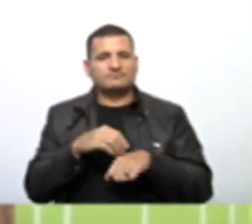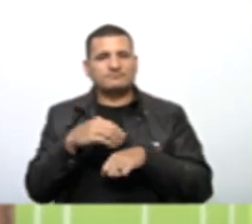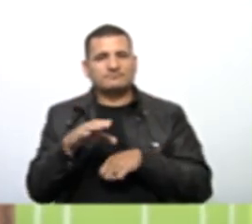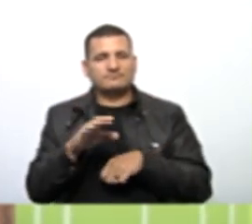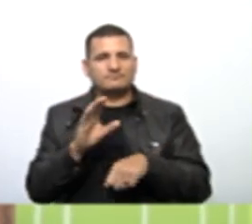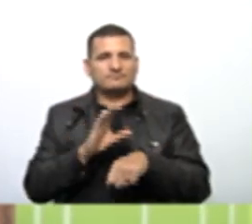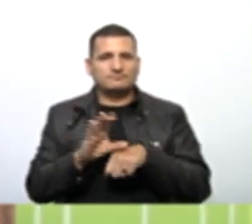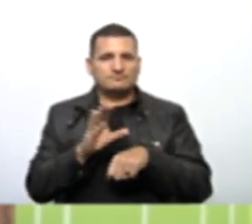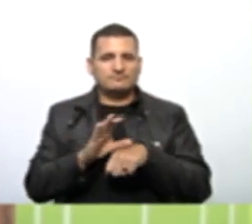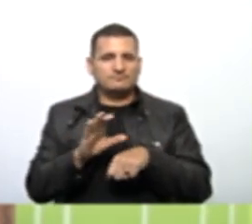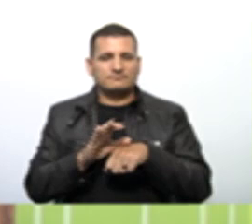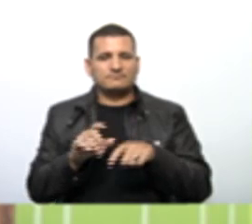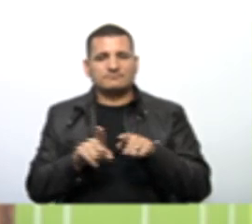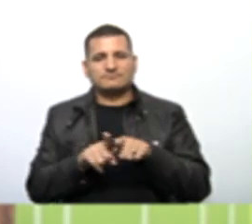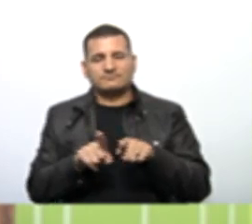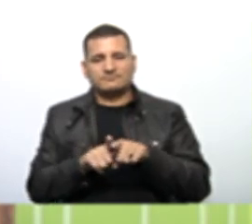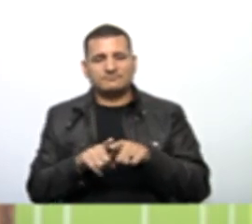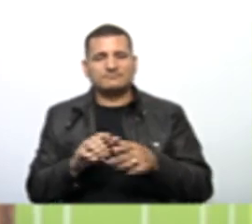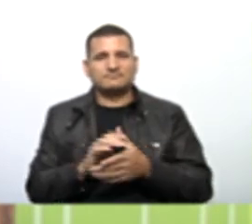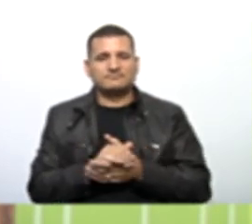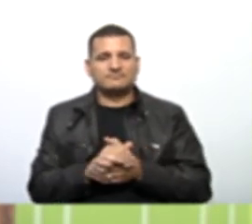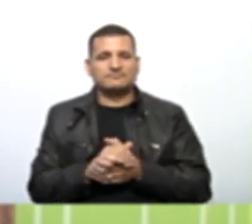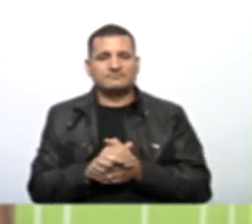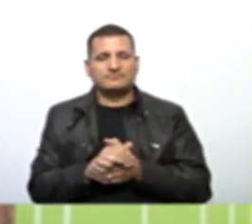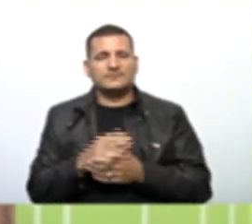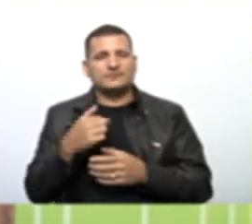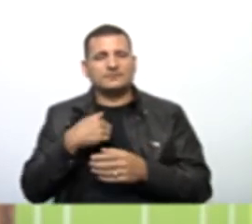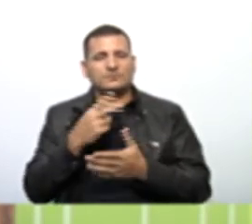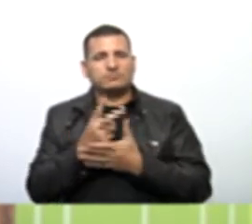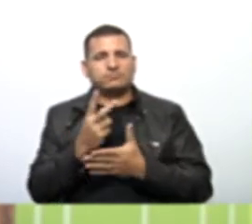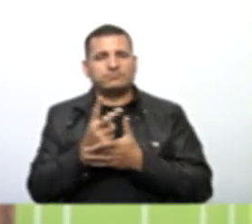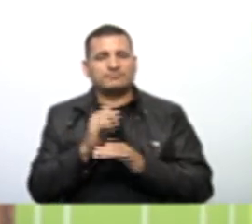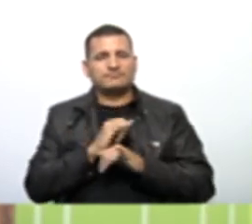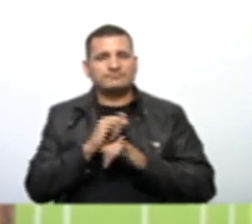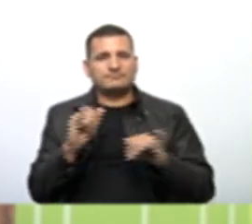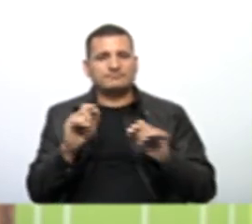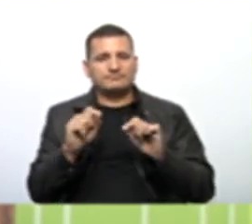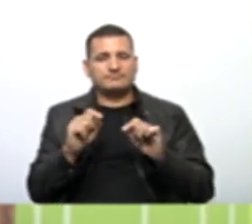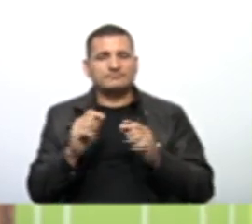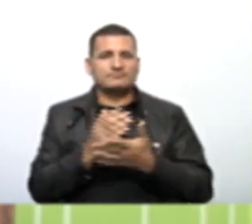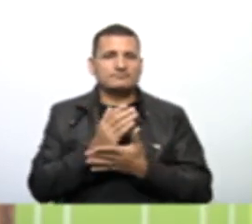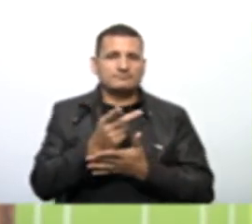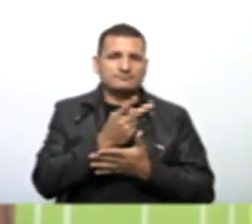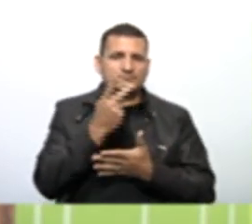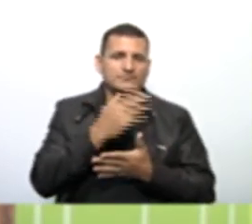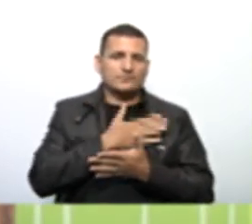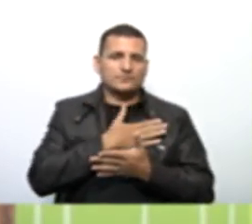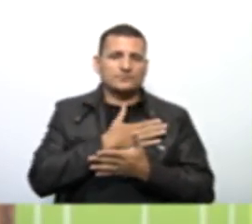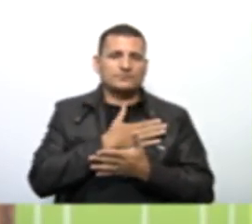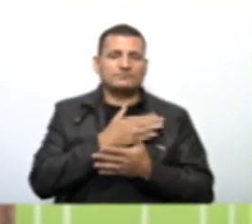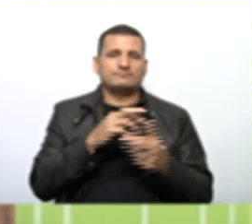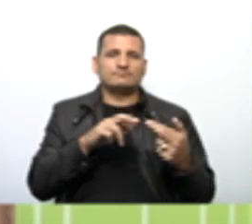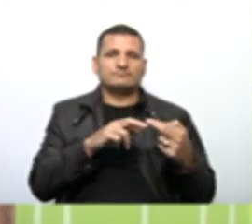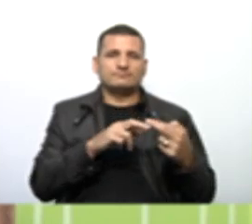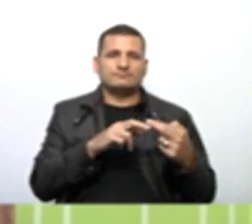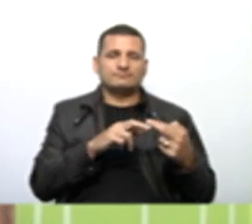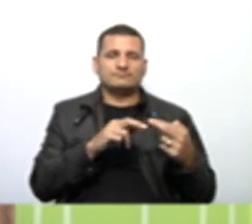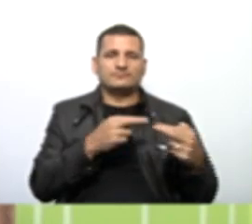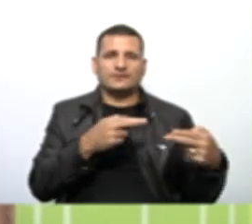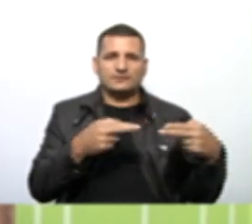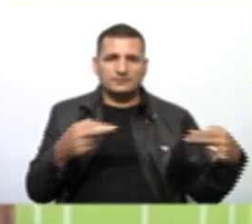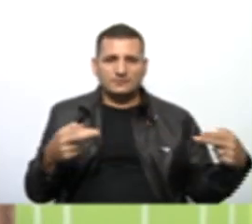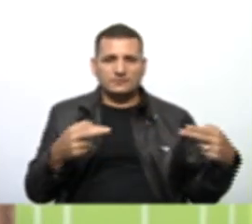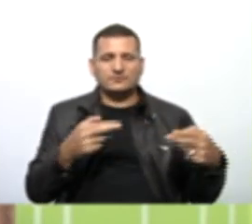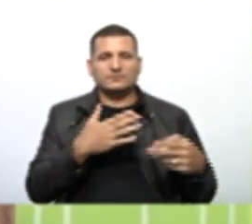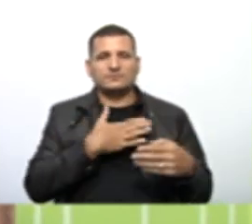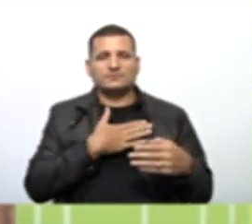também é eu costumo dizer que tem gente que gosta mais da parte de infraestrutura que pode ir sim que gosta